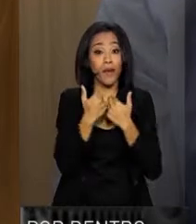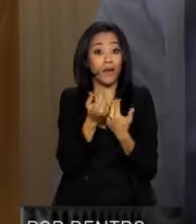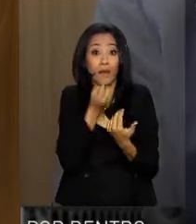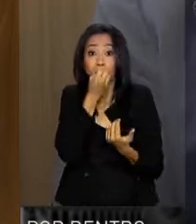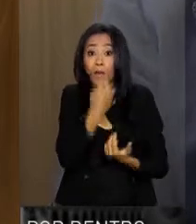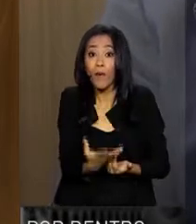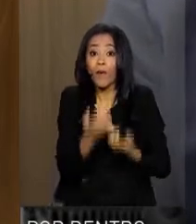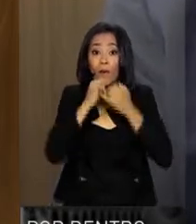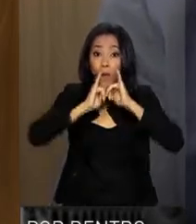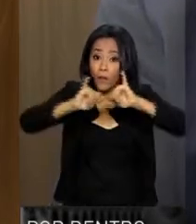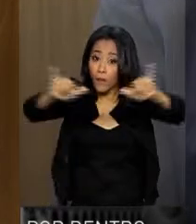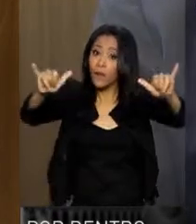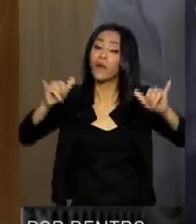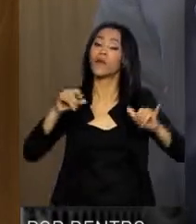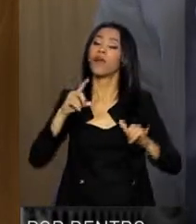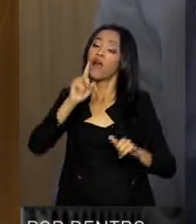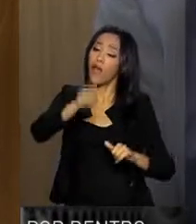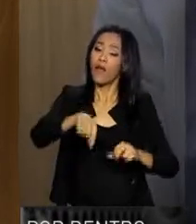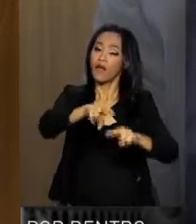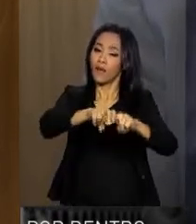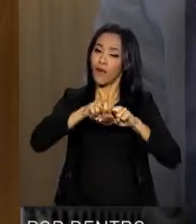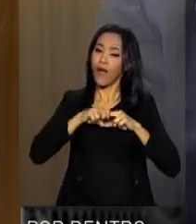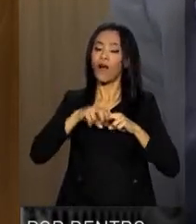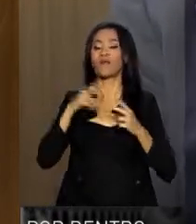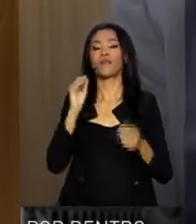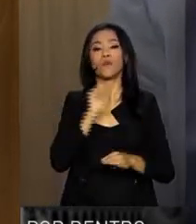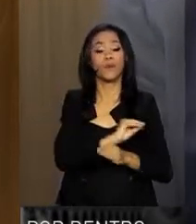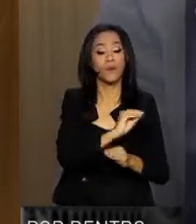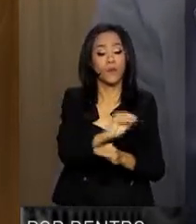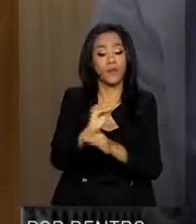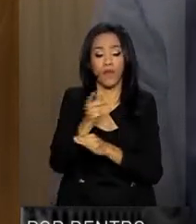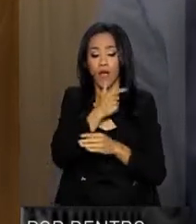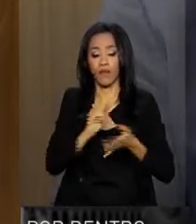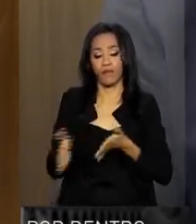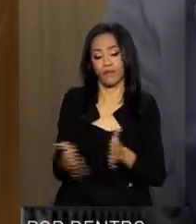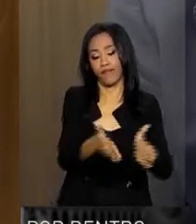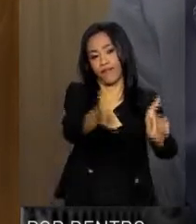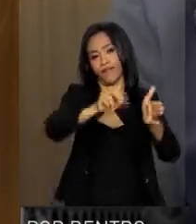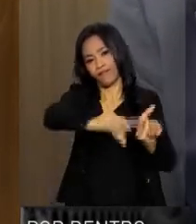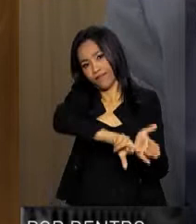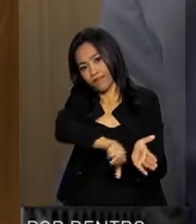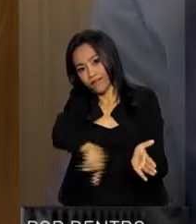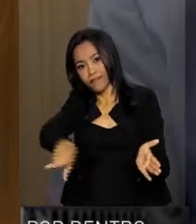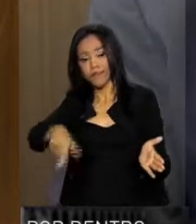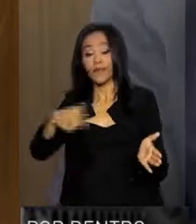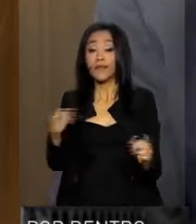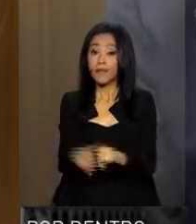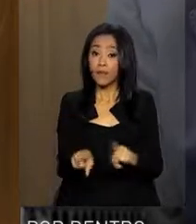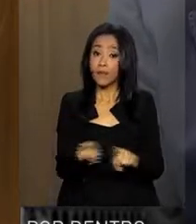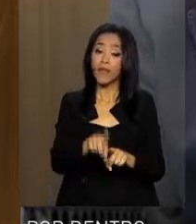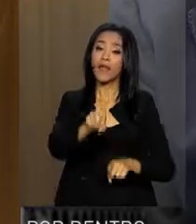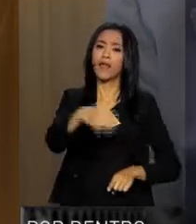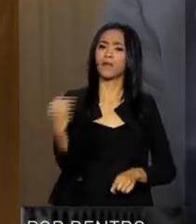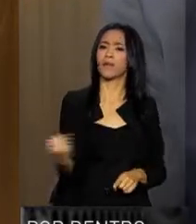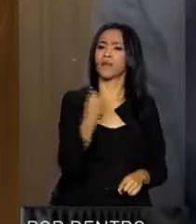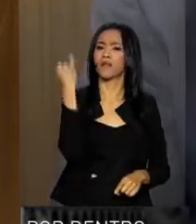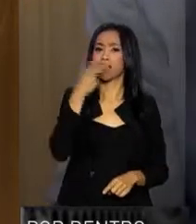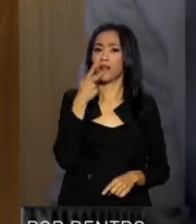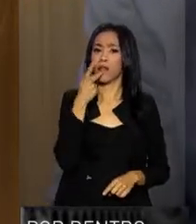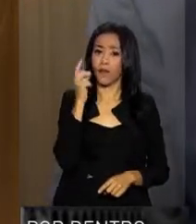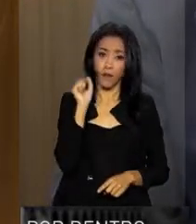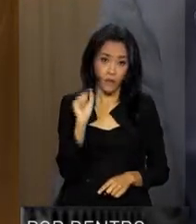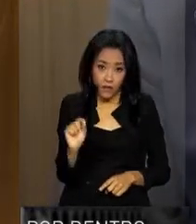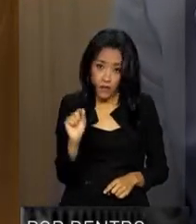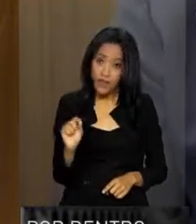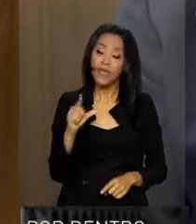isso tem tudo a ver com recursos hídricos agora também é importante a gente dizer que têm programas